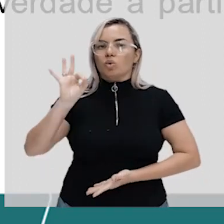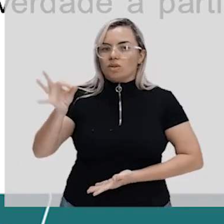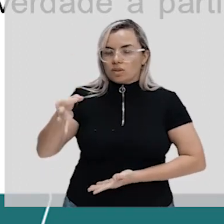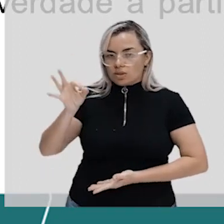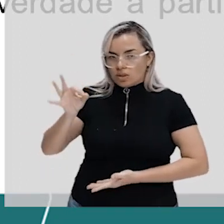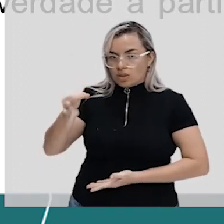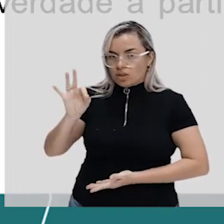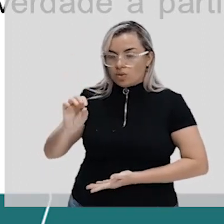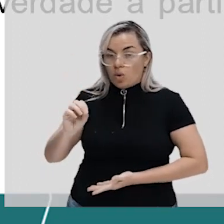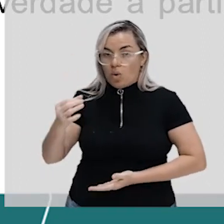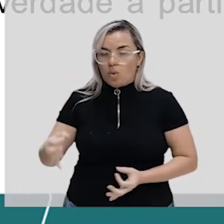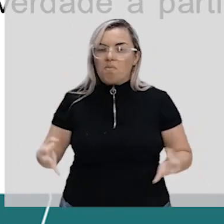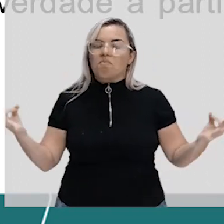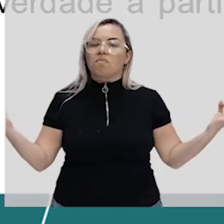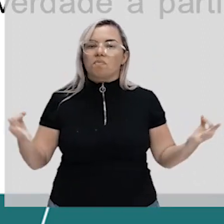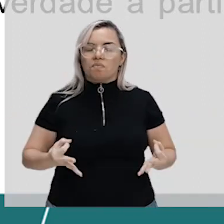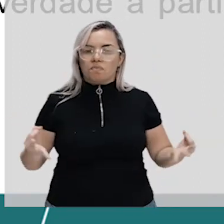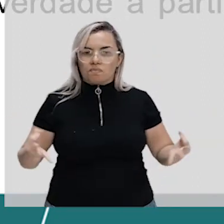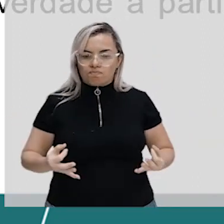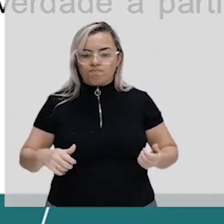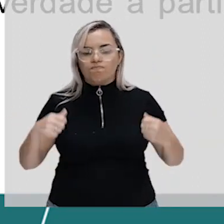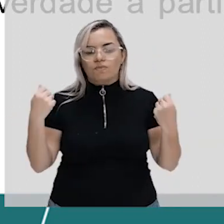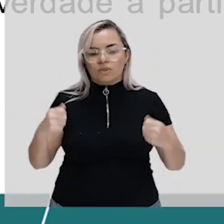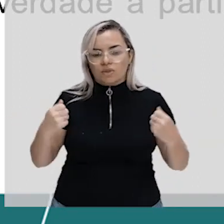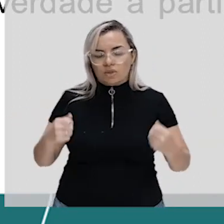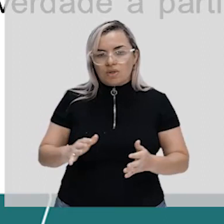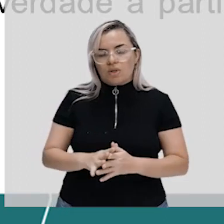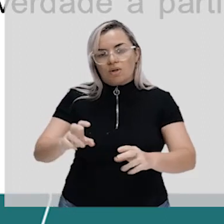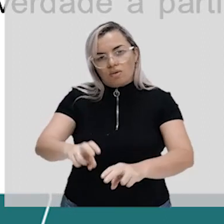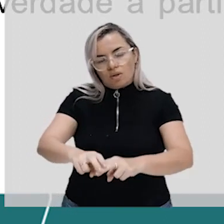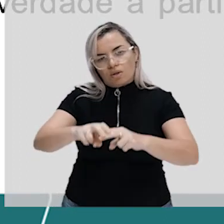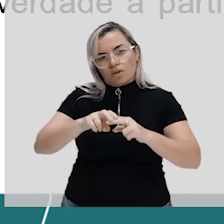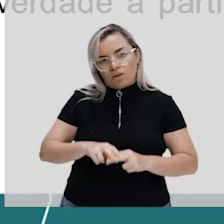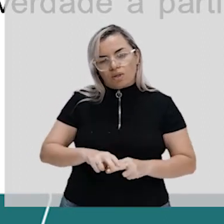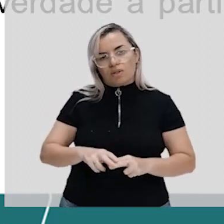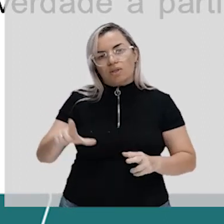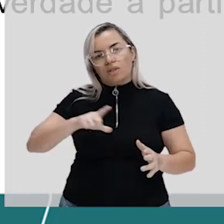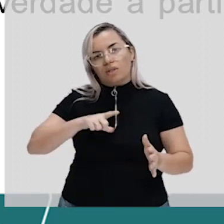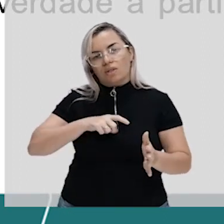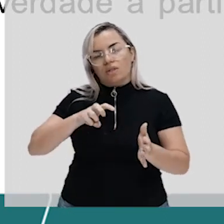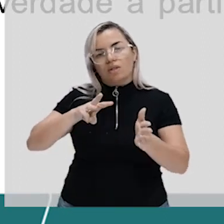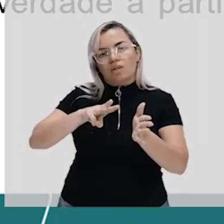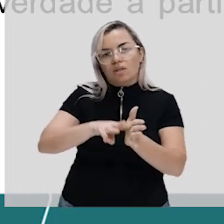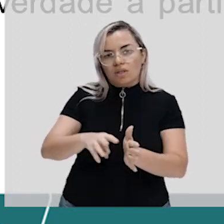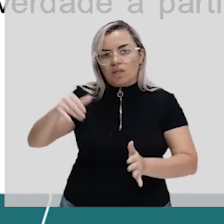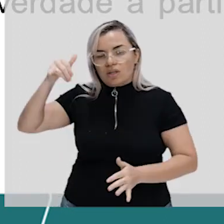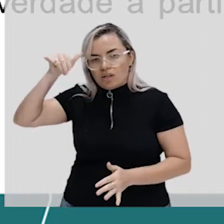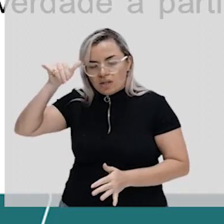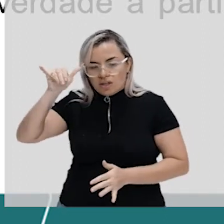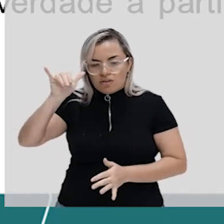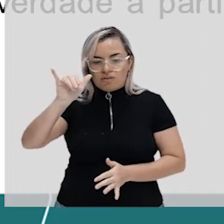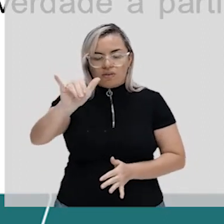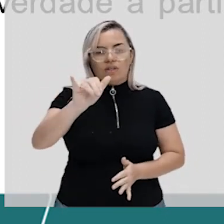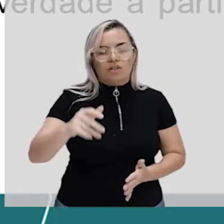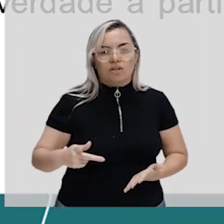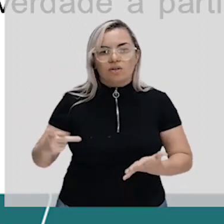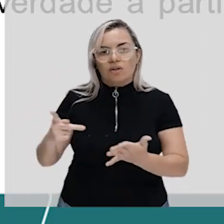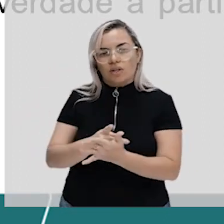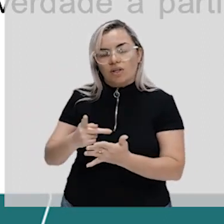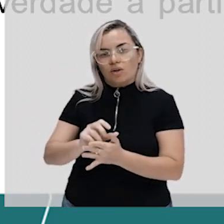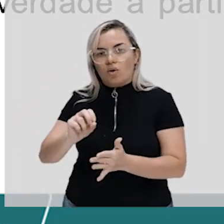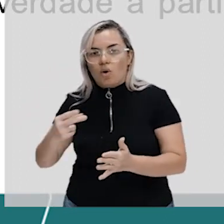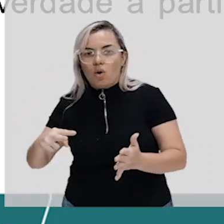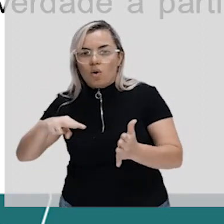existe um método, certo? Para evitar ou pelo menos reduzir a chance de erro ou